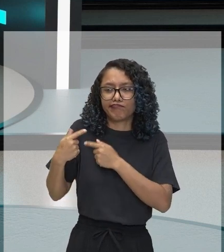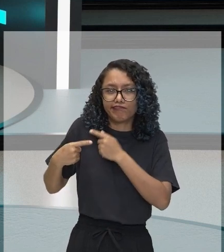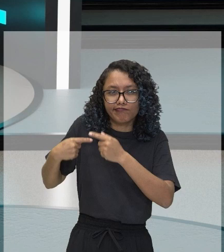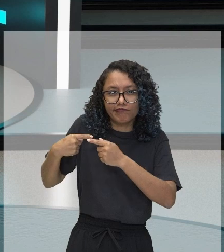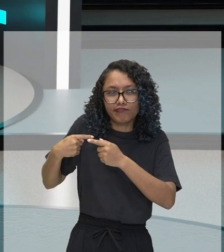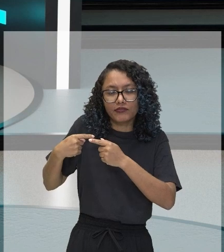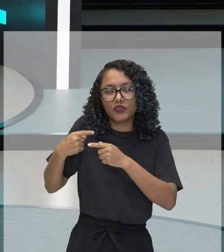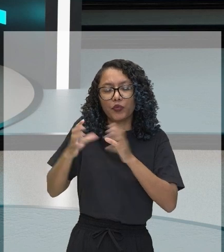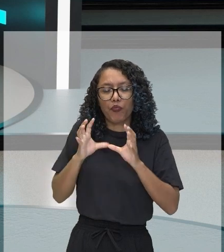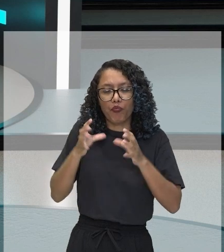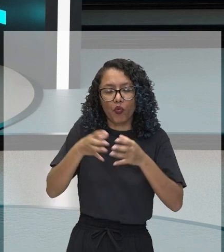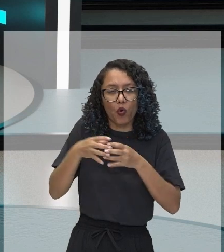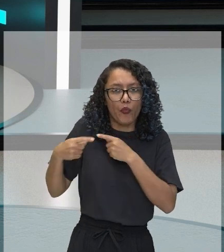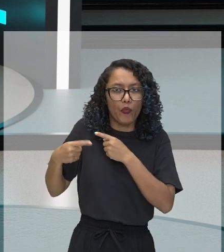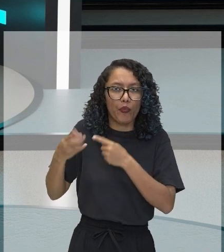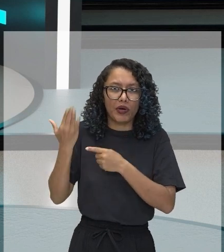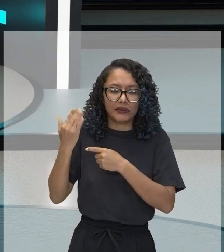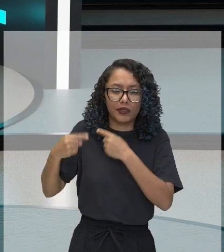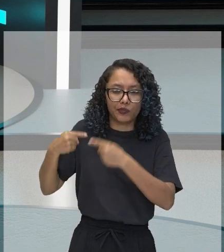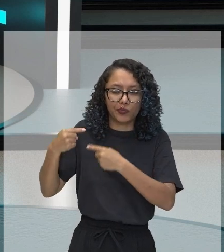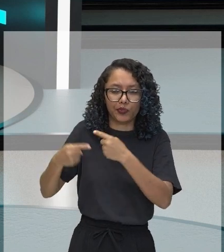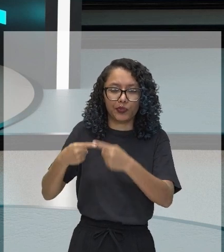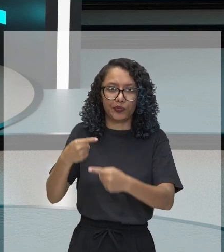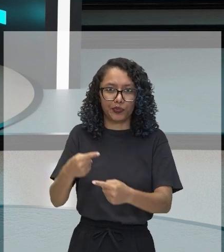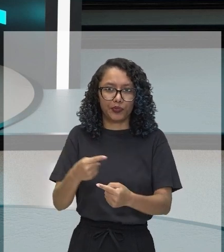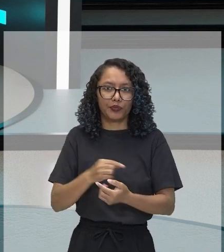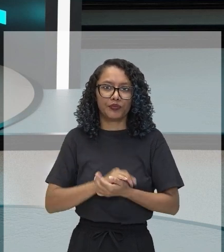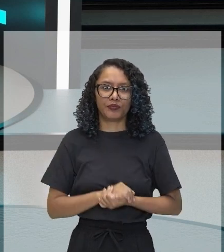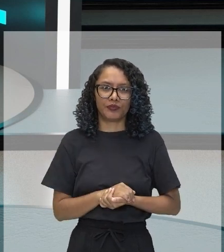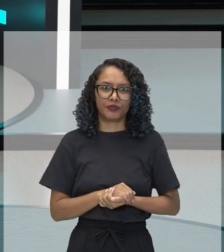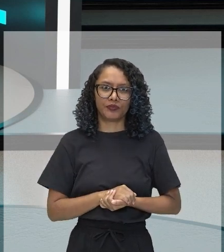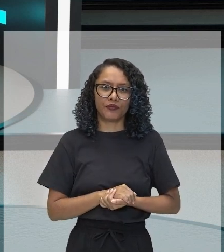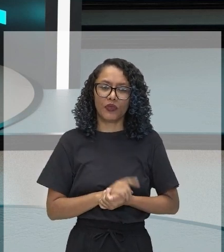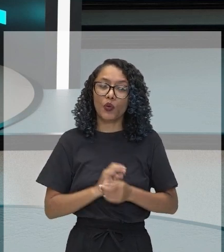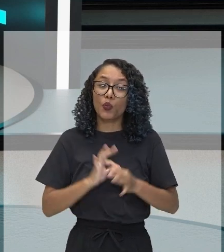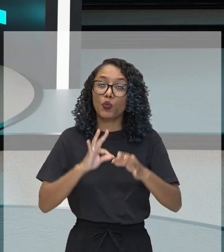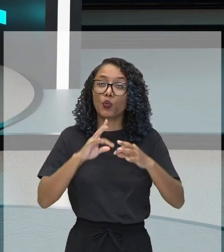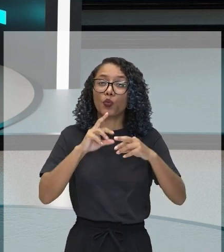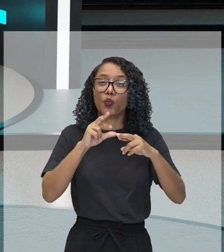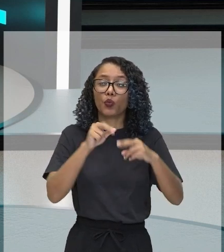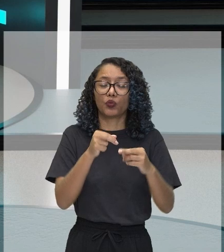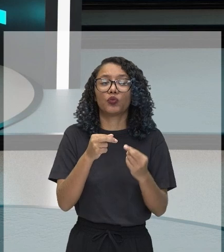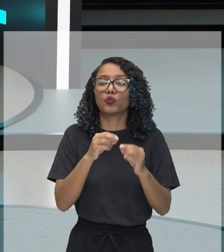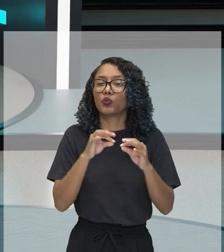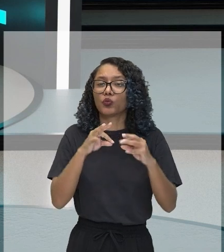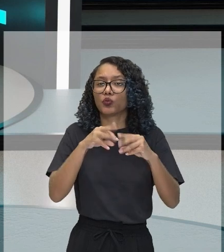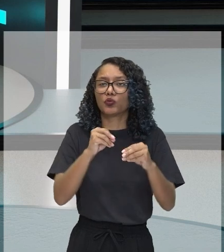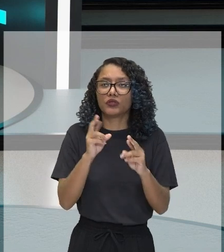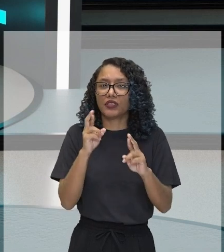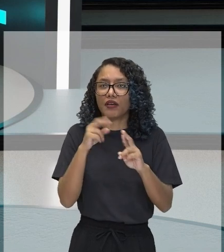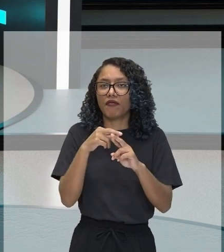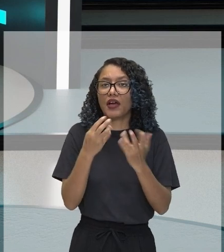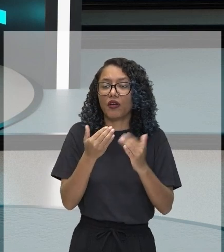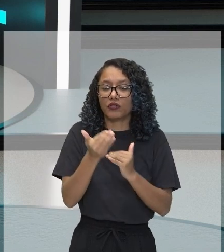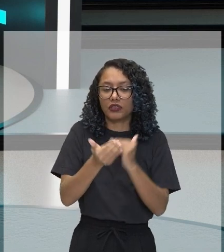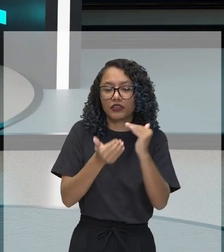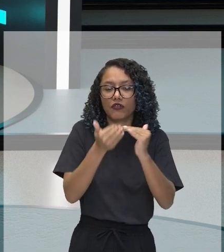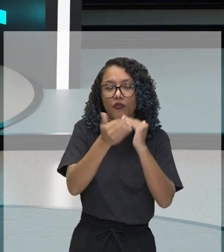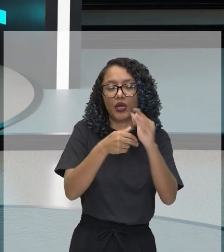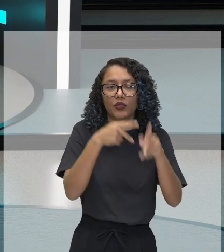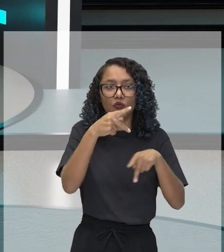que a antecedem. Tudo isso está ligado à formação do povo brasileiro e à